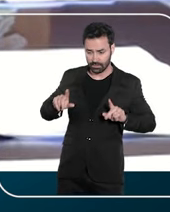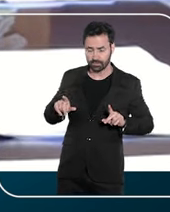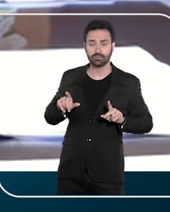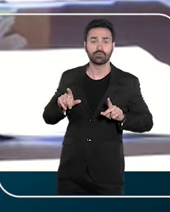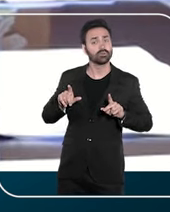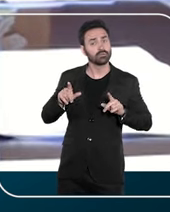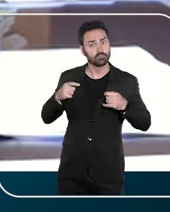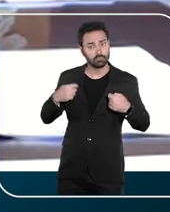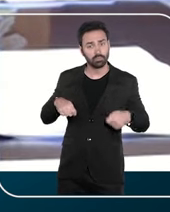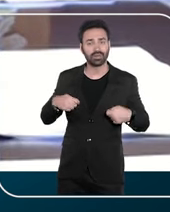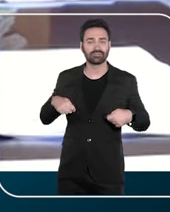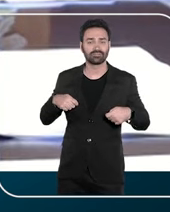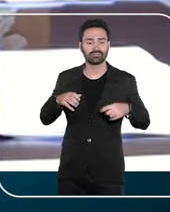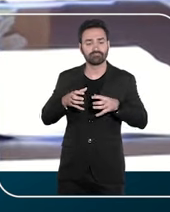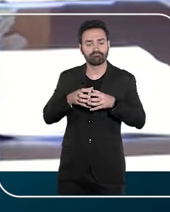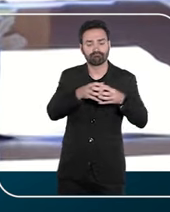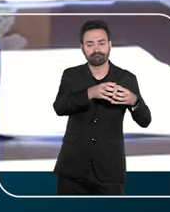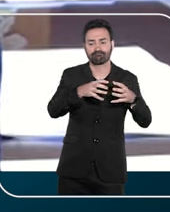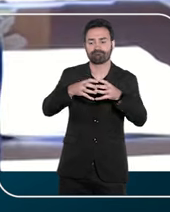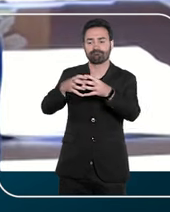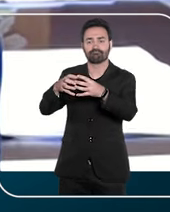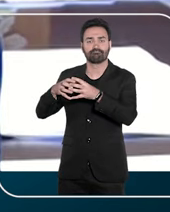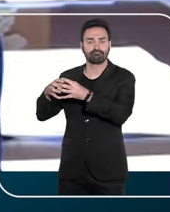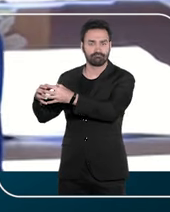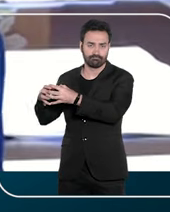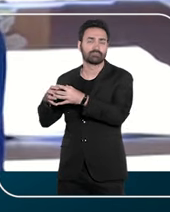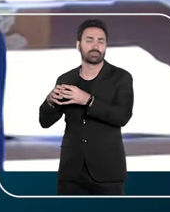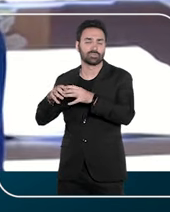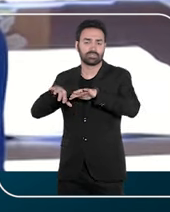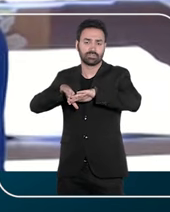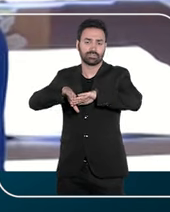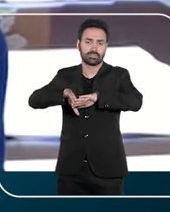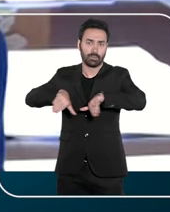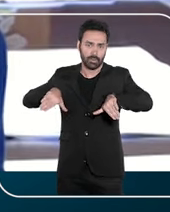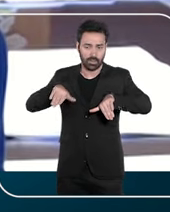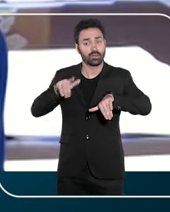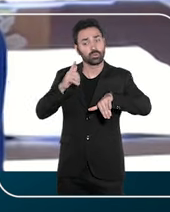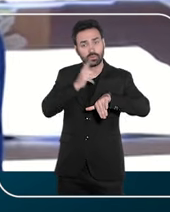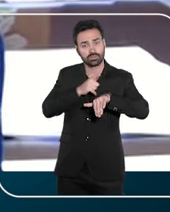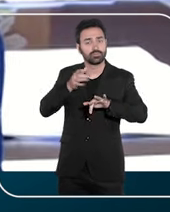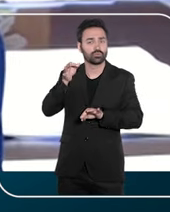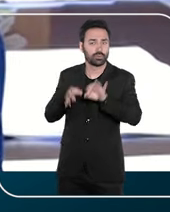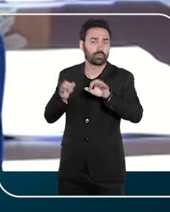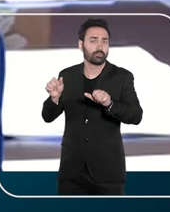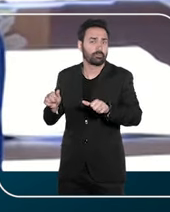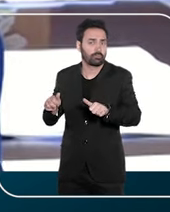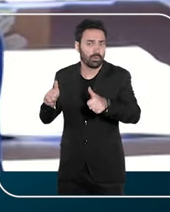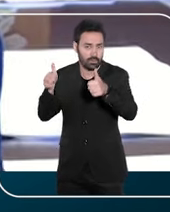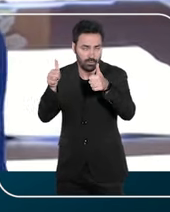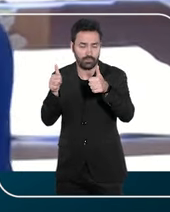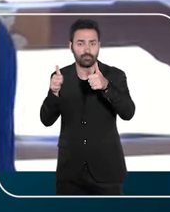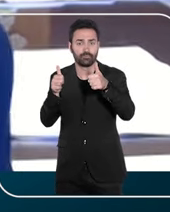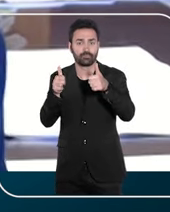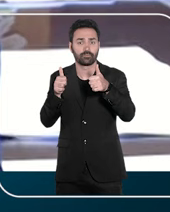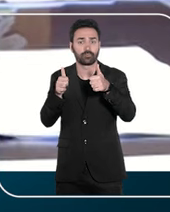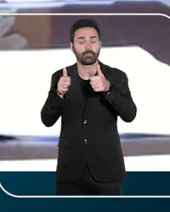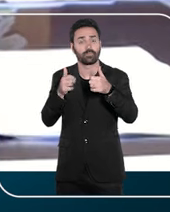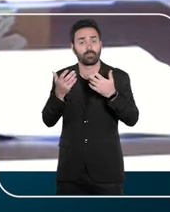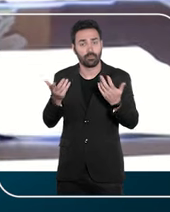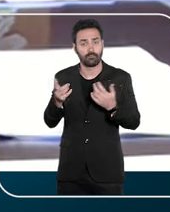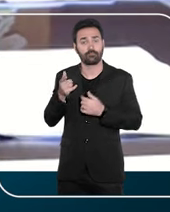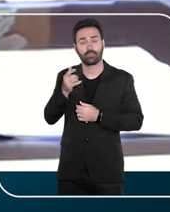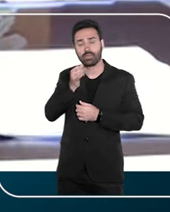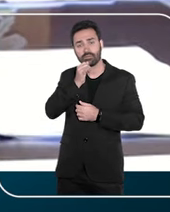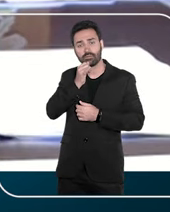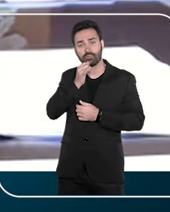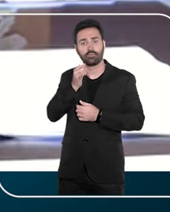mencionado pelo ministro Schietti. Ou seja, vamos tratar exatamente do que quer dizer,